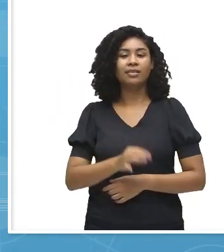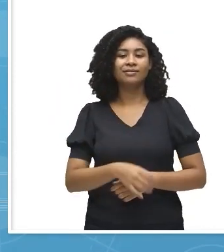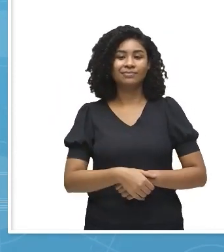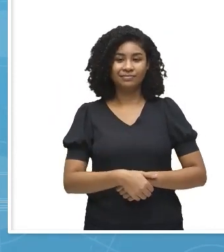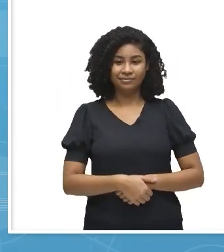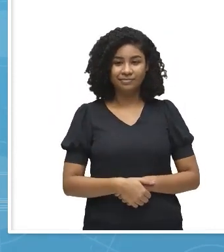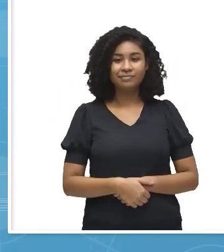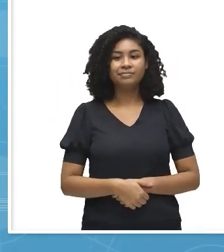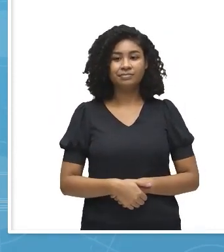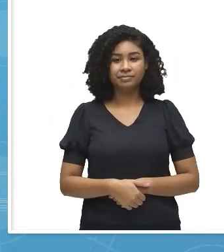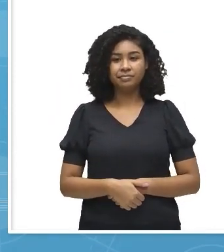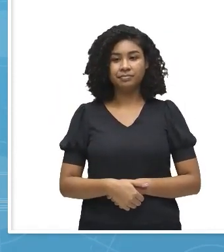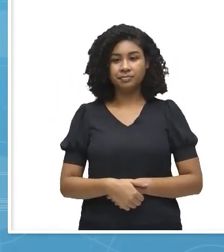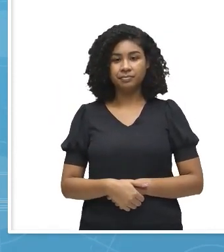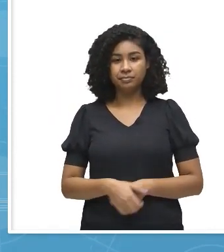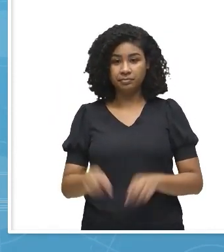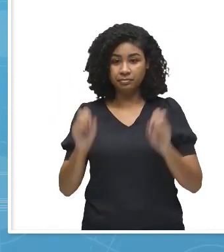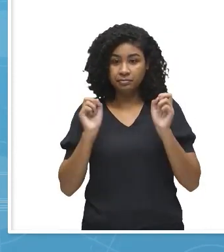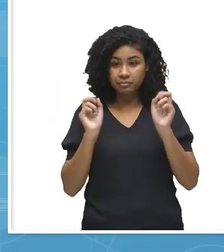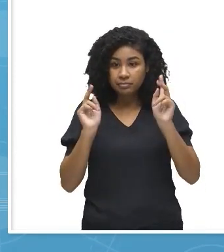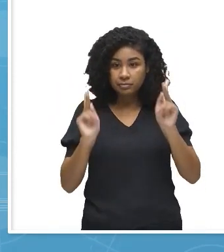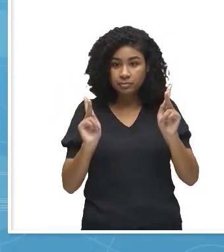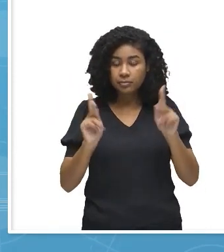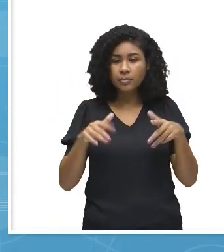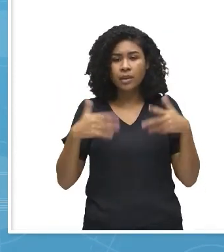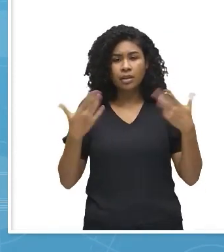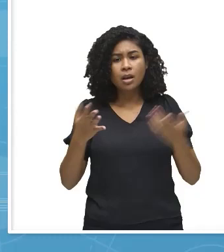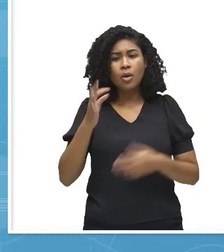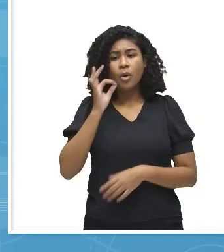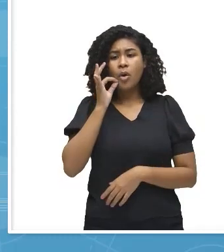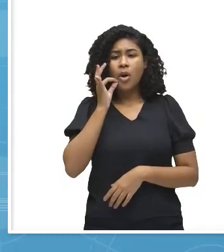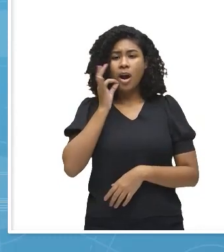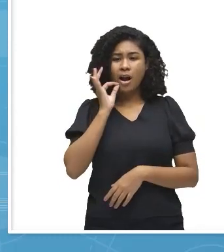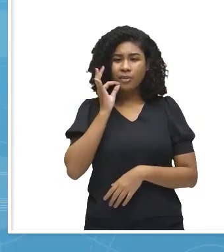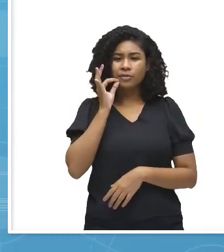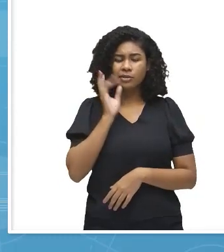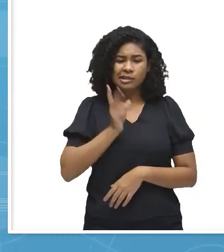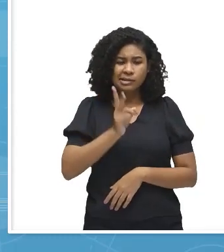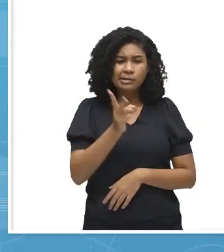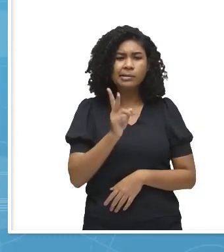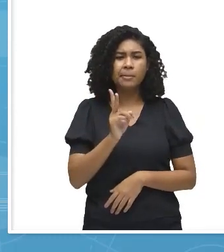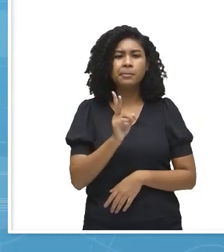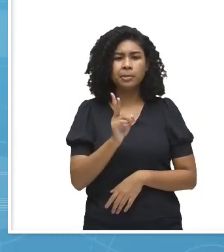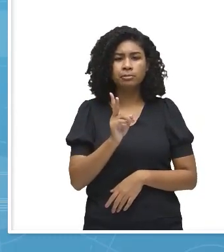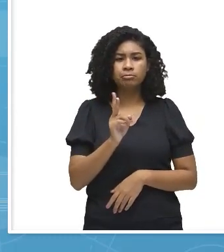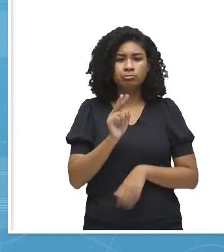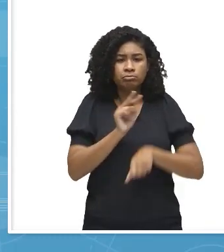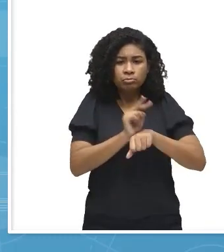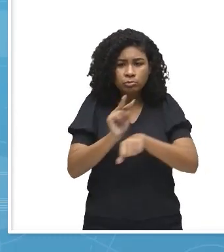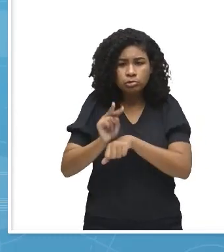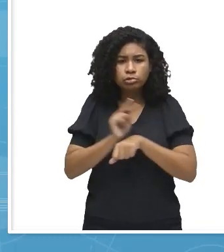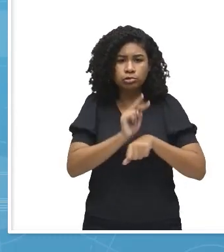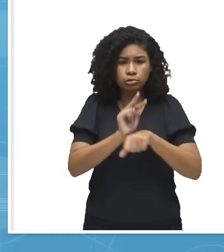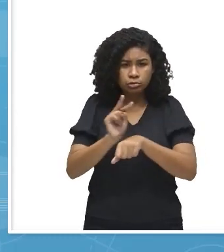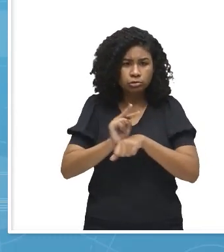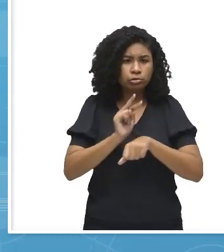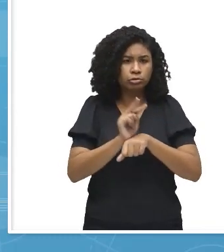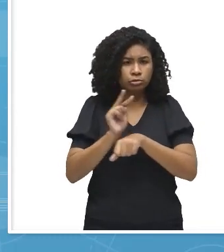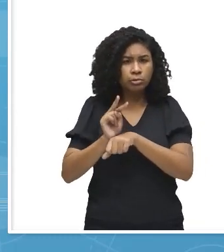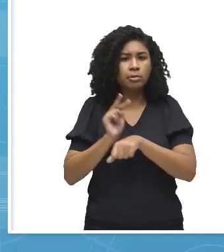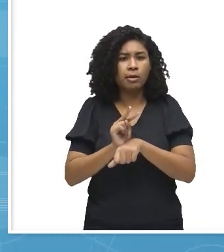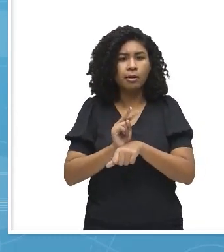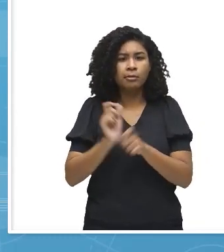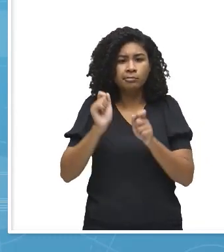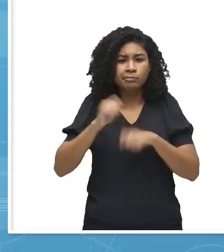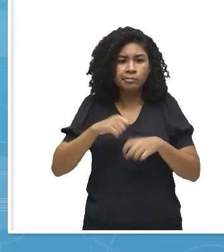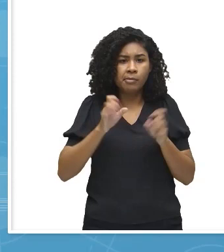do café, tá, gente? Então, o café, ele era cultivado aqui nas atividades da agricultura, né, nesse período,